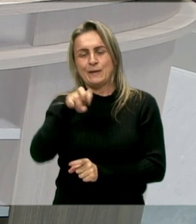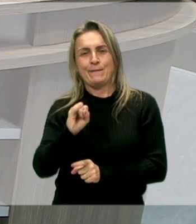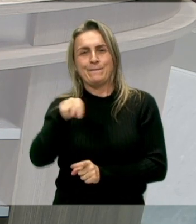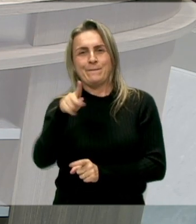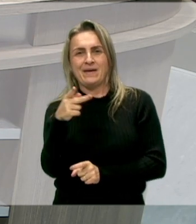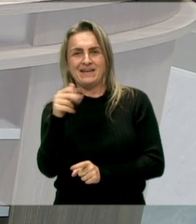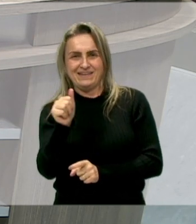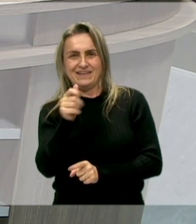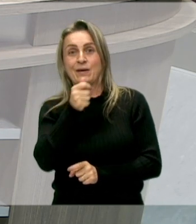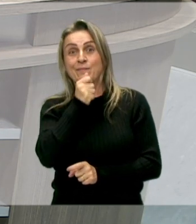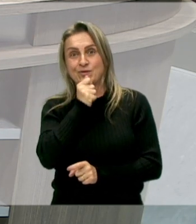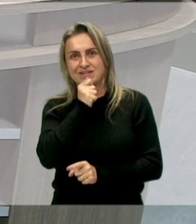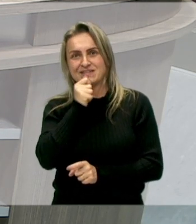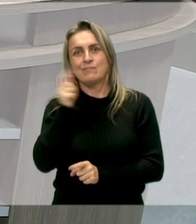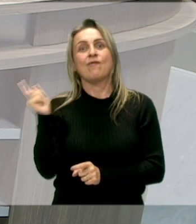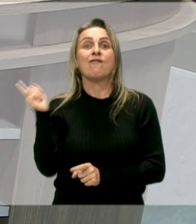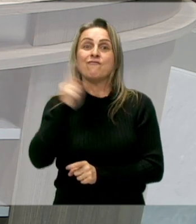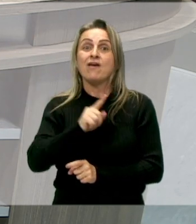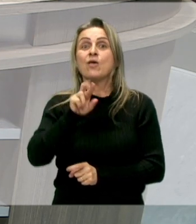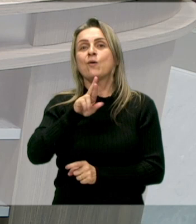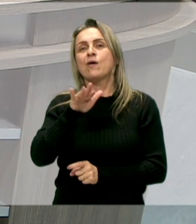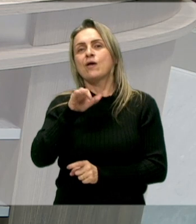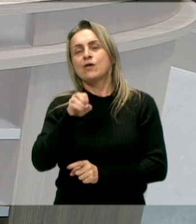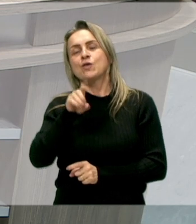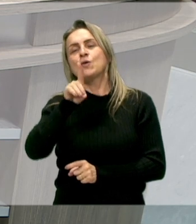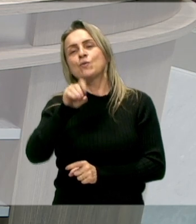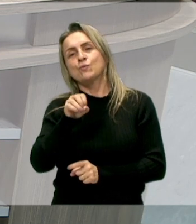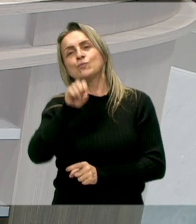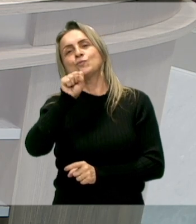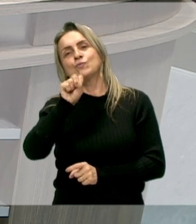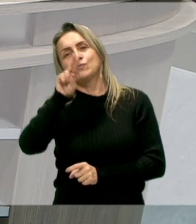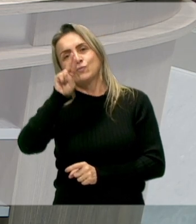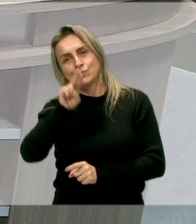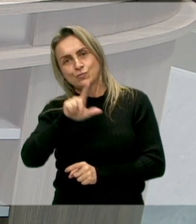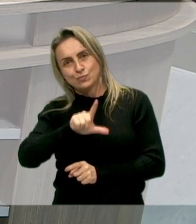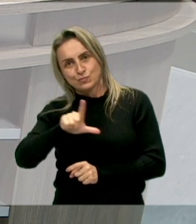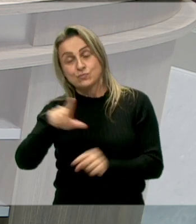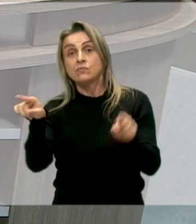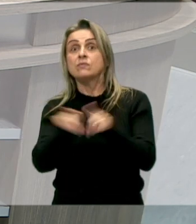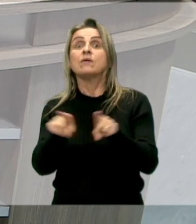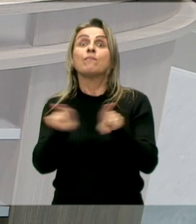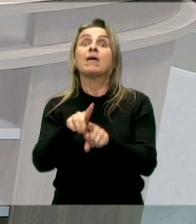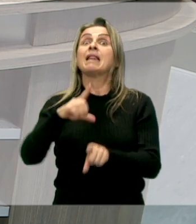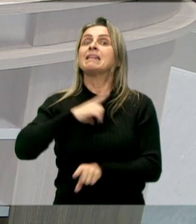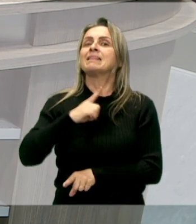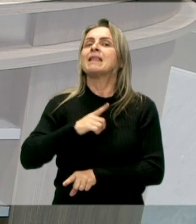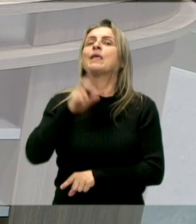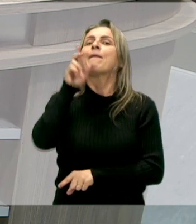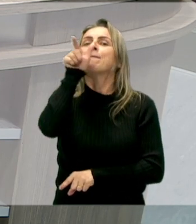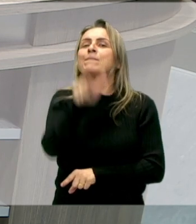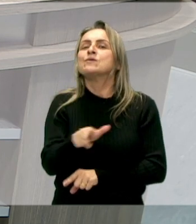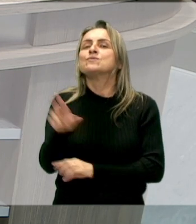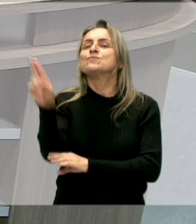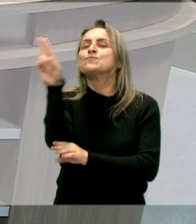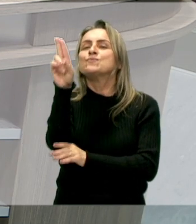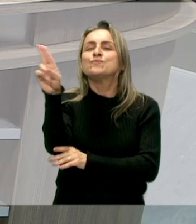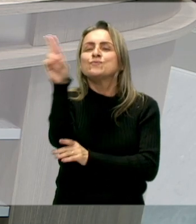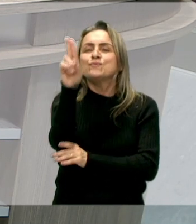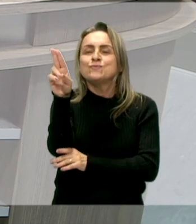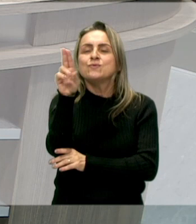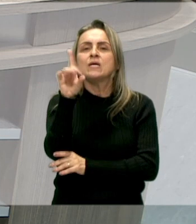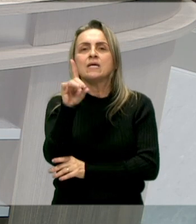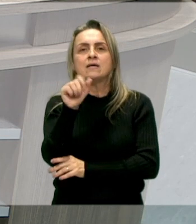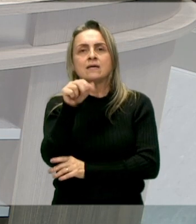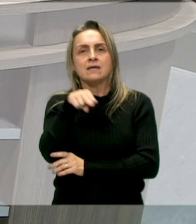o Daniel Monteiro, que é um uruguaio que vive aqui no Brasil há mais de 30 anos, que fez parte do Quarta Redenção, que